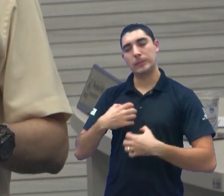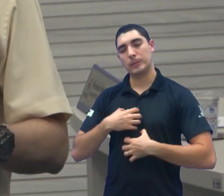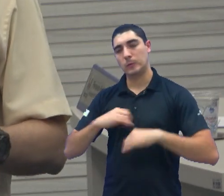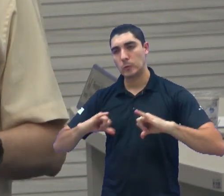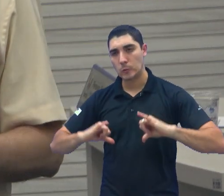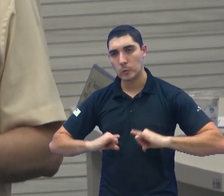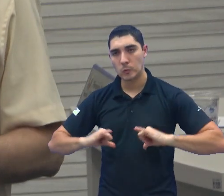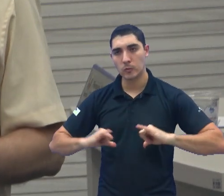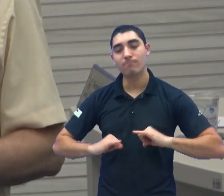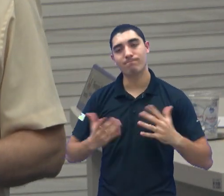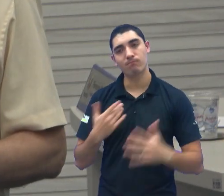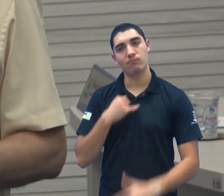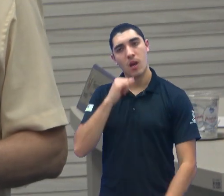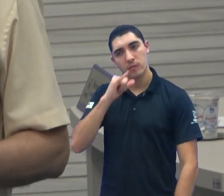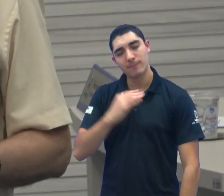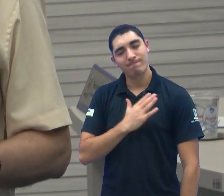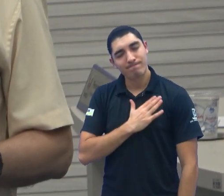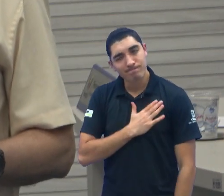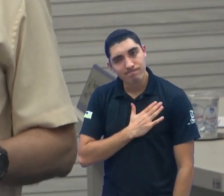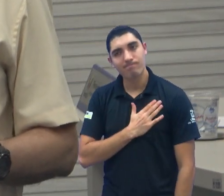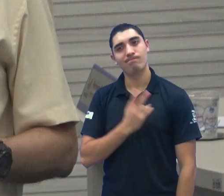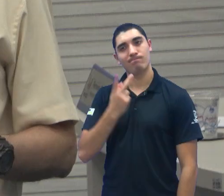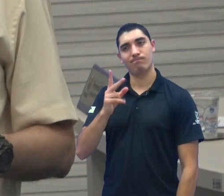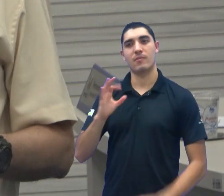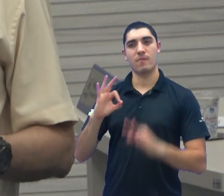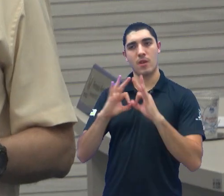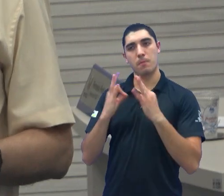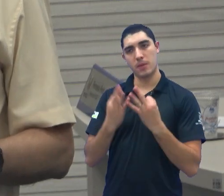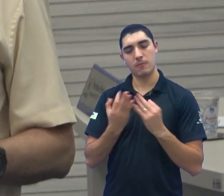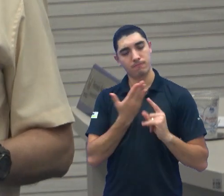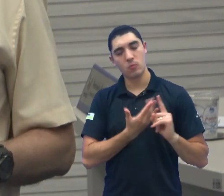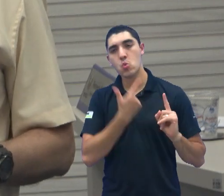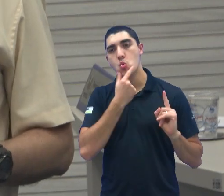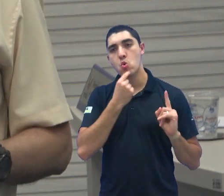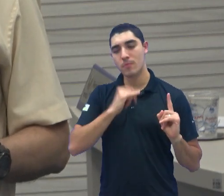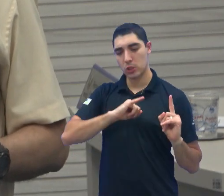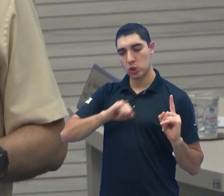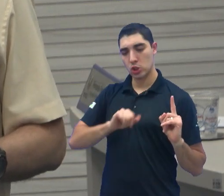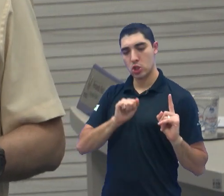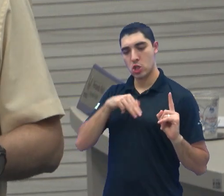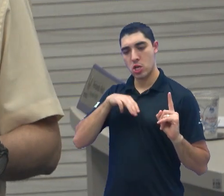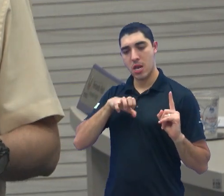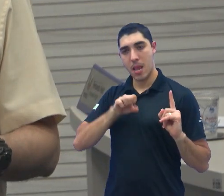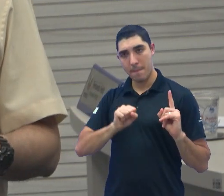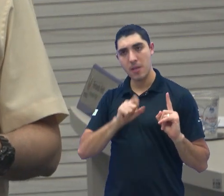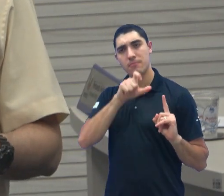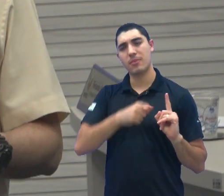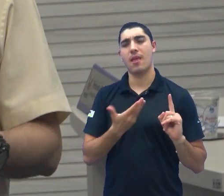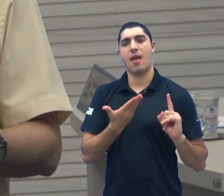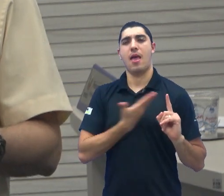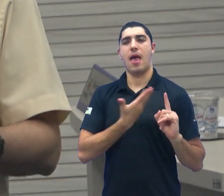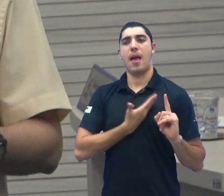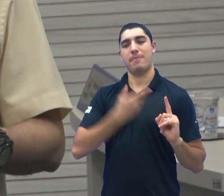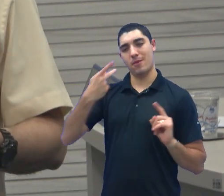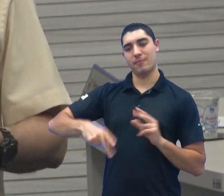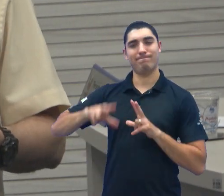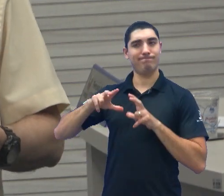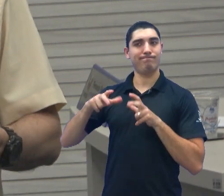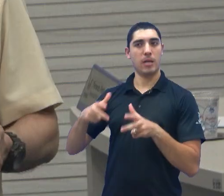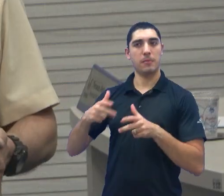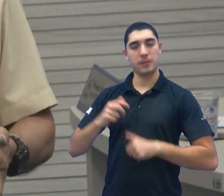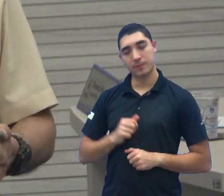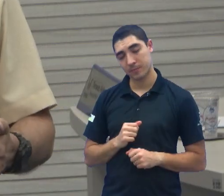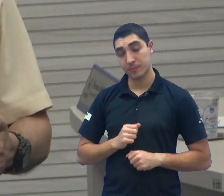aqui a nossa solidariedade a toda a família do James, que é um grande amigo nosso aqui no Legislativo.